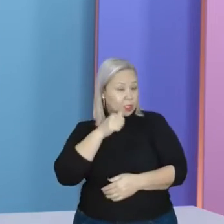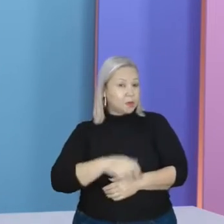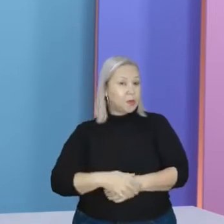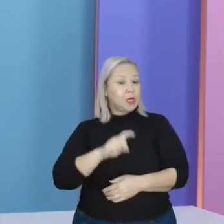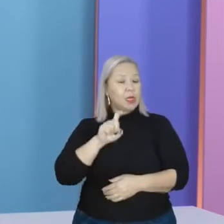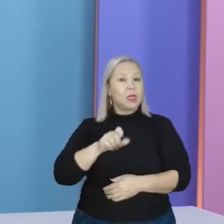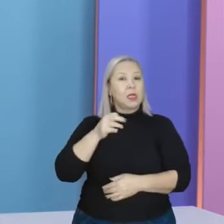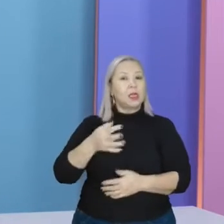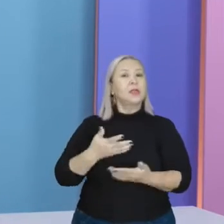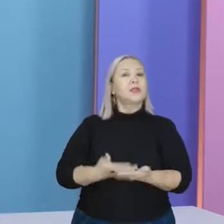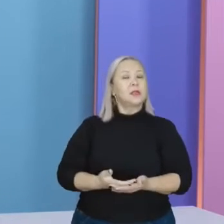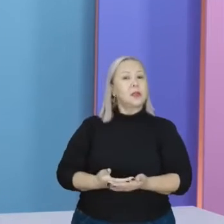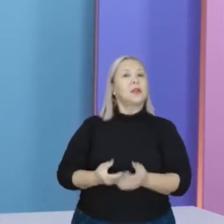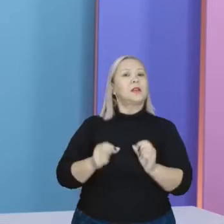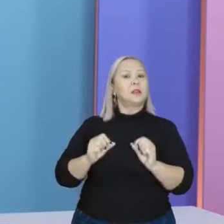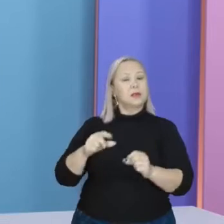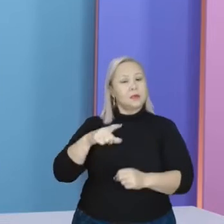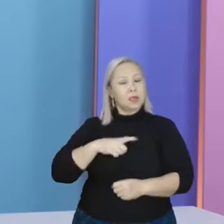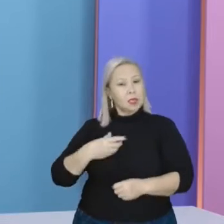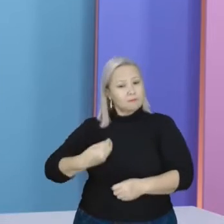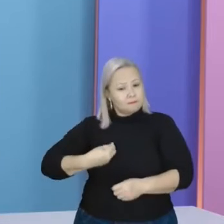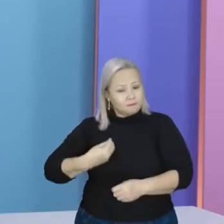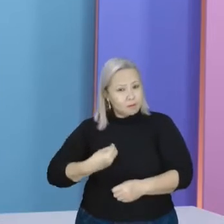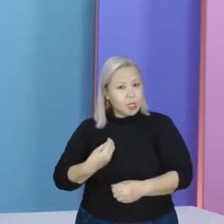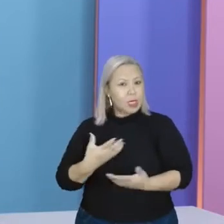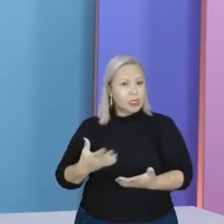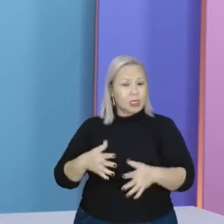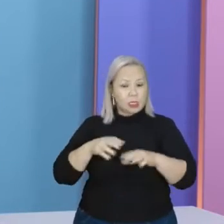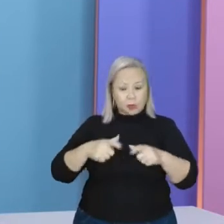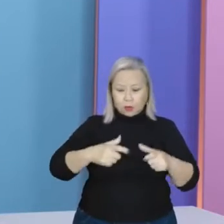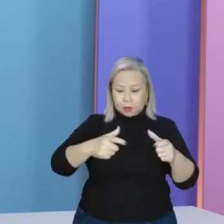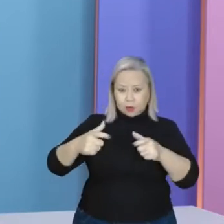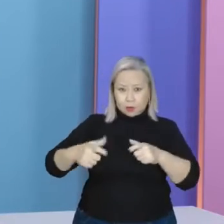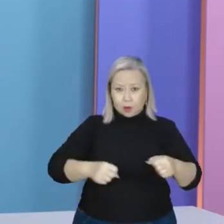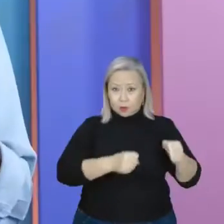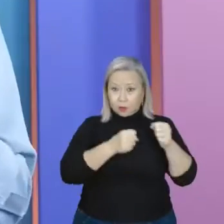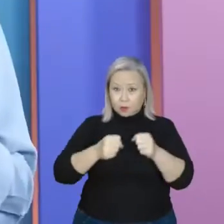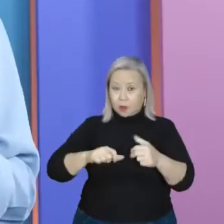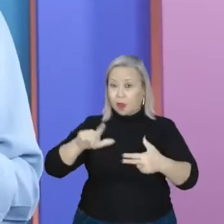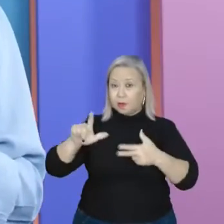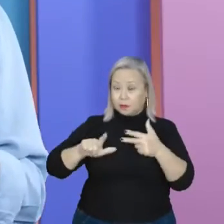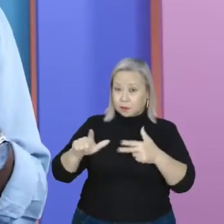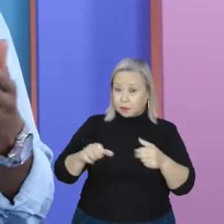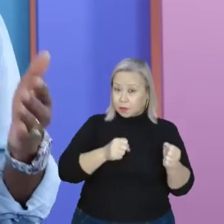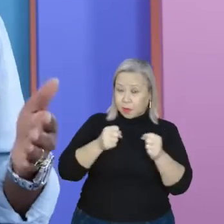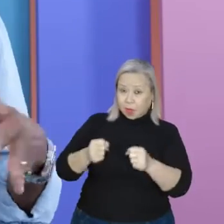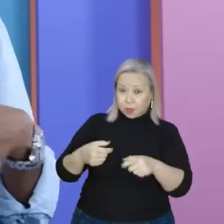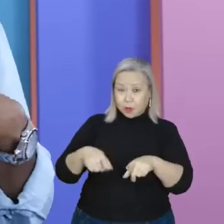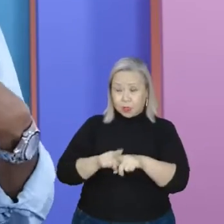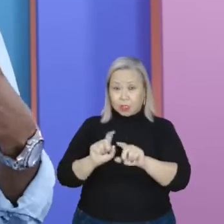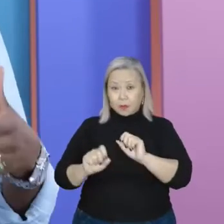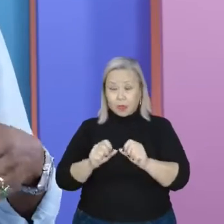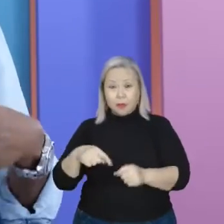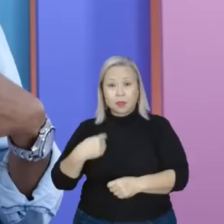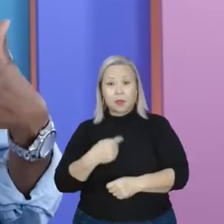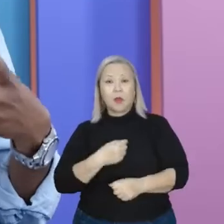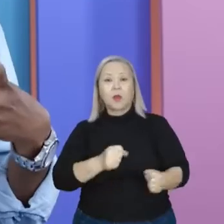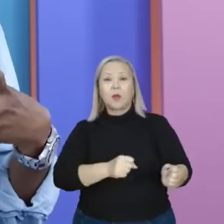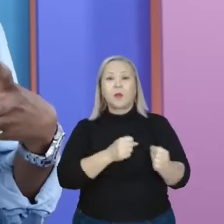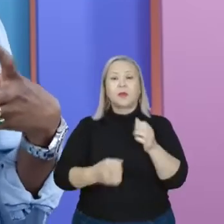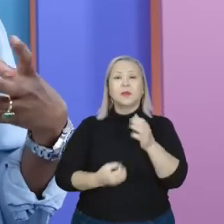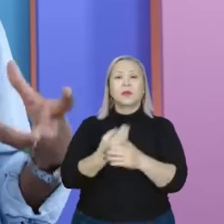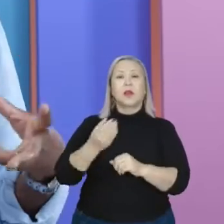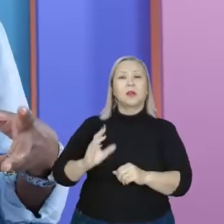seja contemplada dentro dos espaços institucionais, dentro dos parlamentos, para que a gente possa criar as soluções e